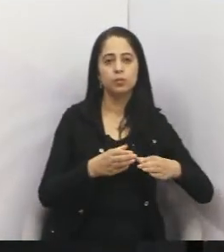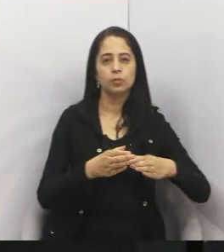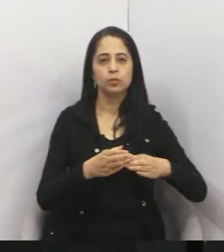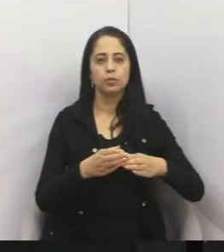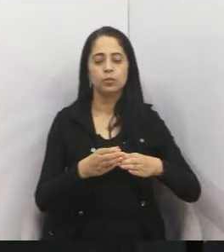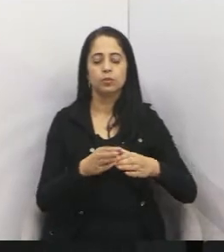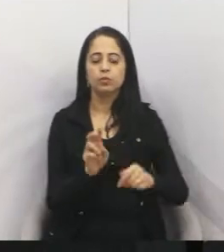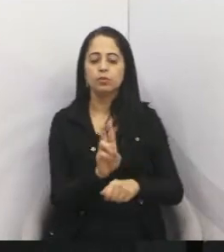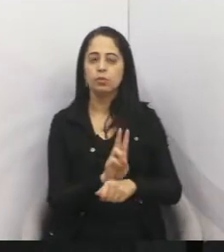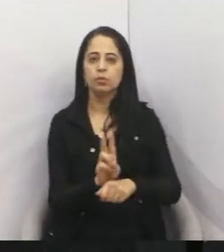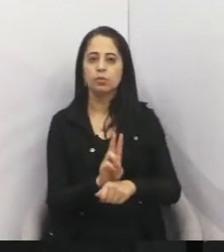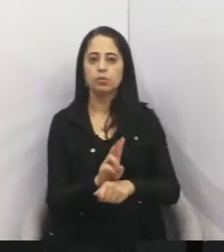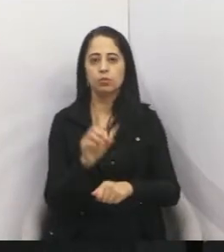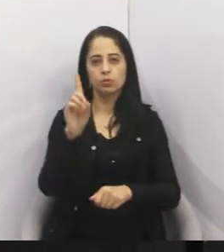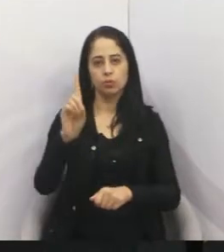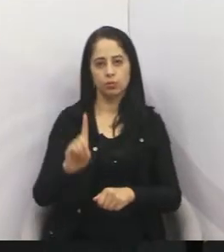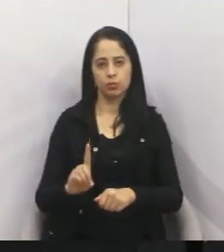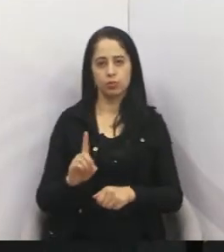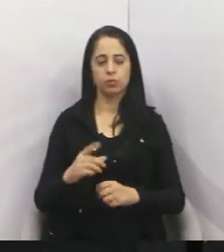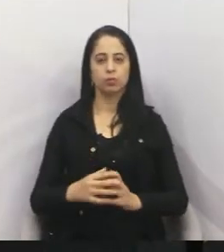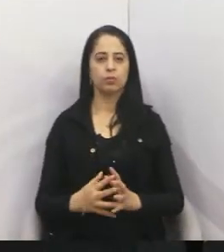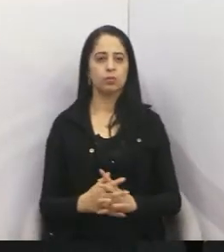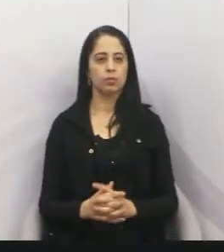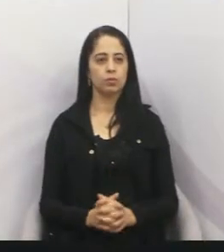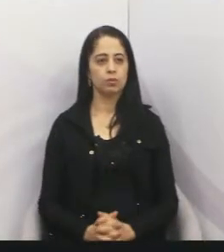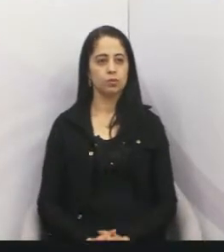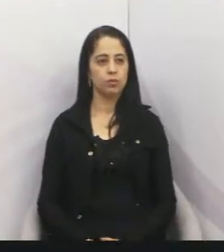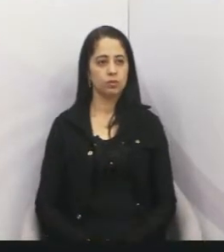Plano Diretor. Vamos